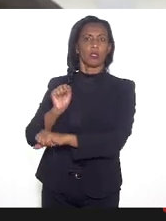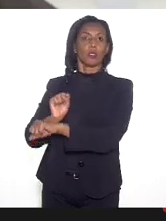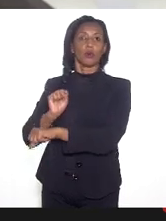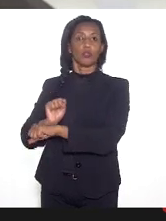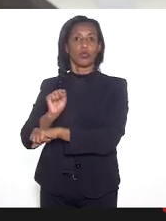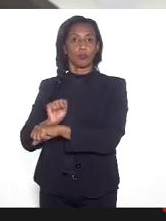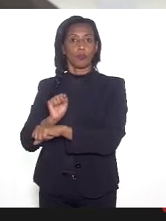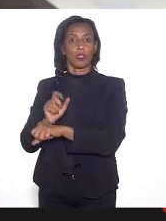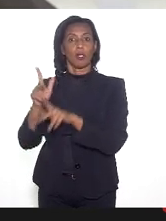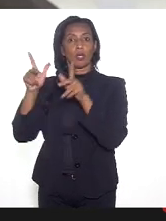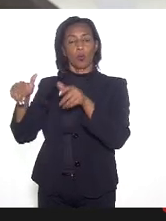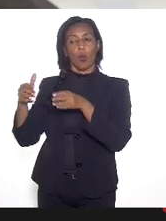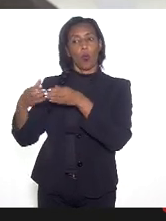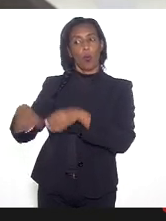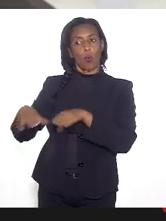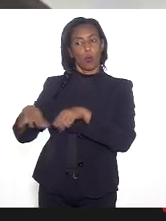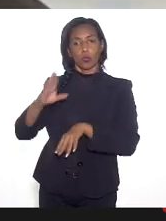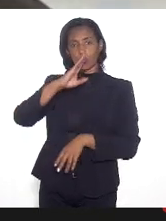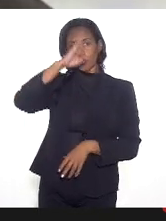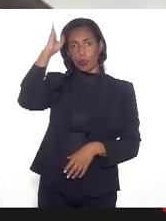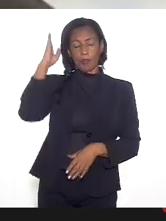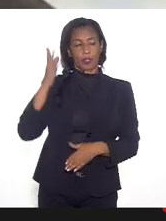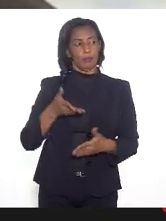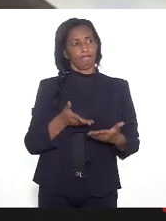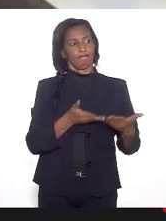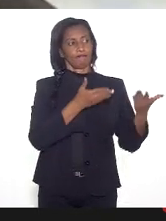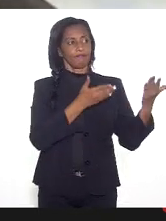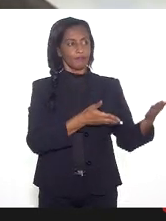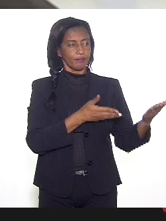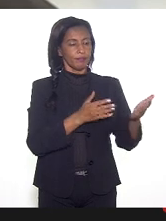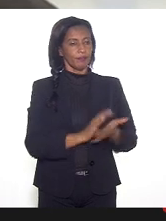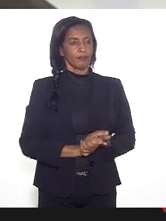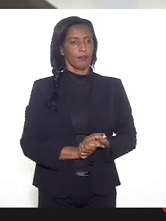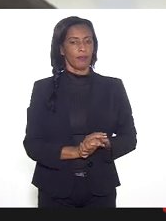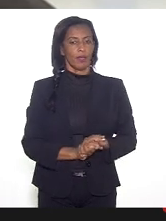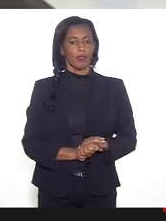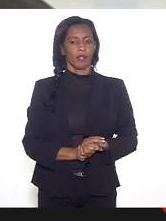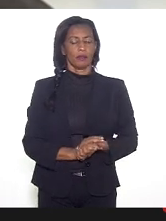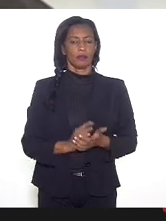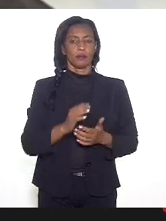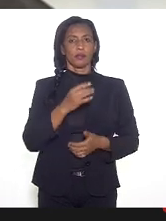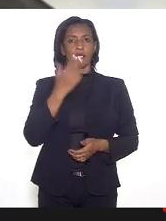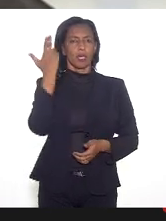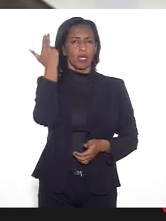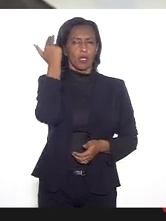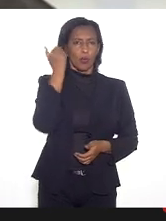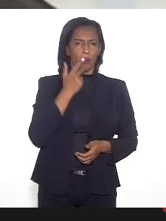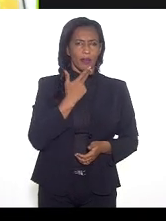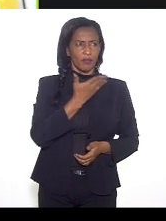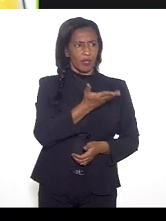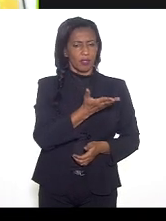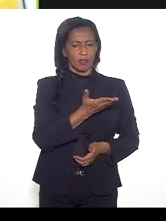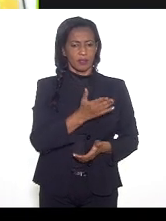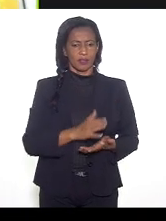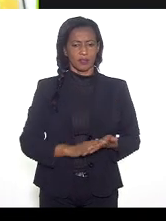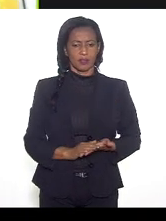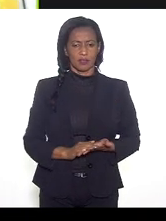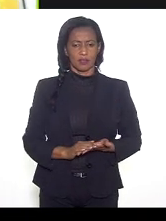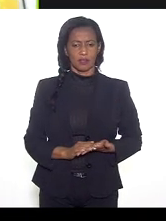como os concursos do Corpo de Bombeiros aqui. Vou passar a palavra para terminar. Deputado Eliomar, gostaria de fazer uso da palavra ainda, deputado